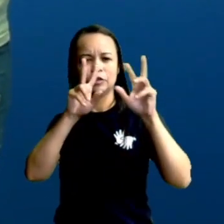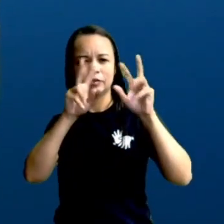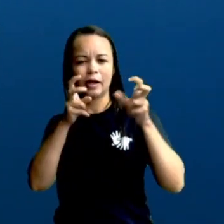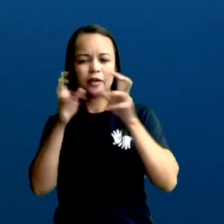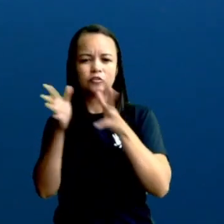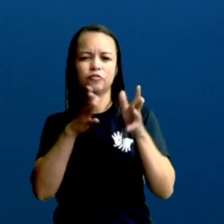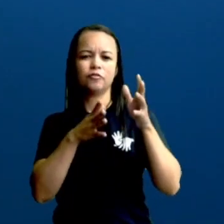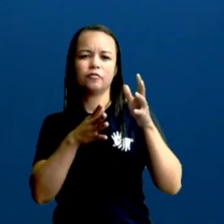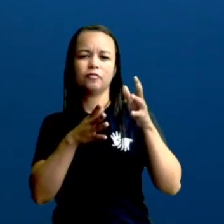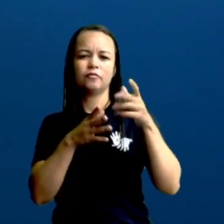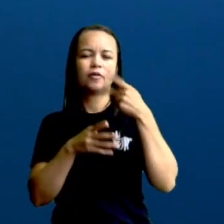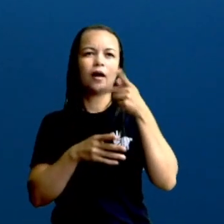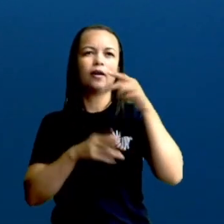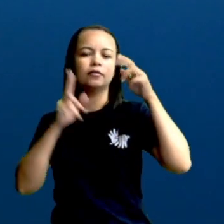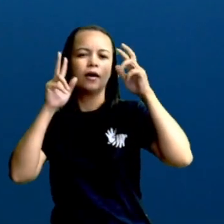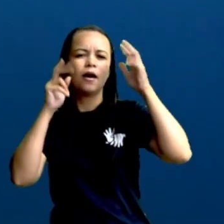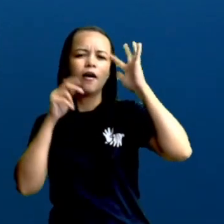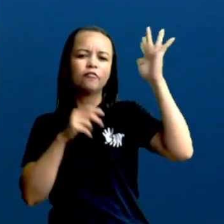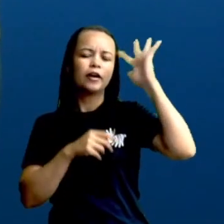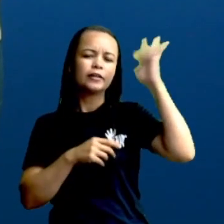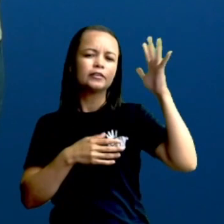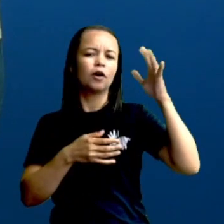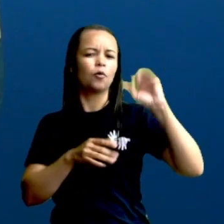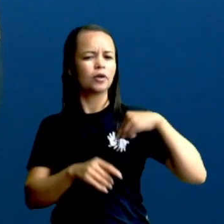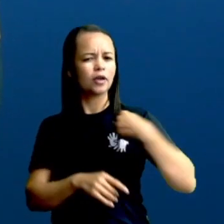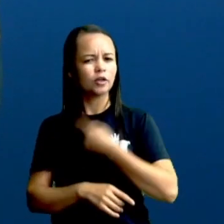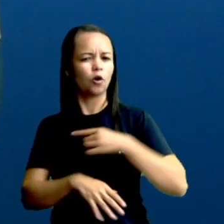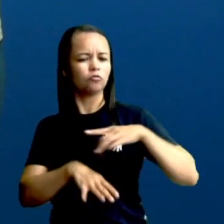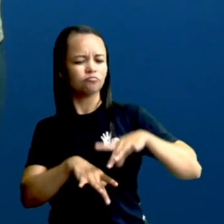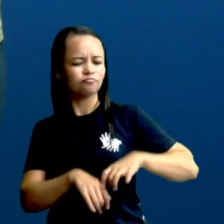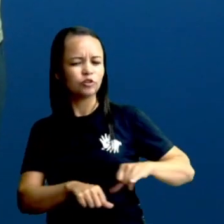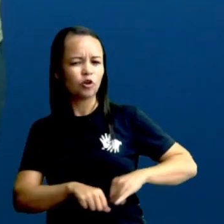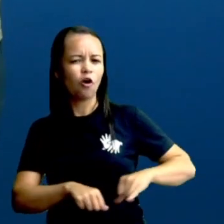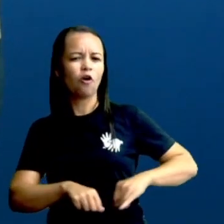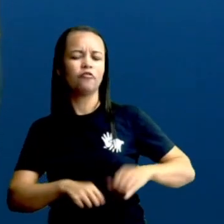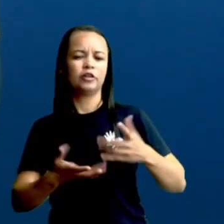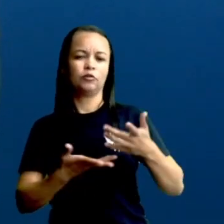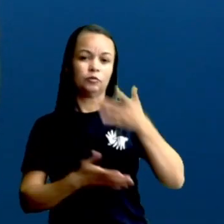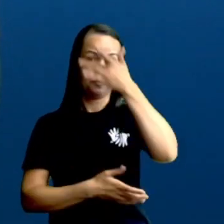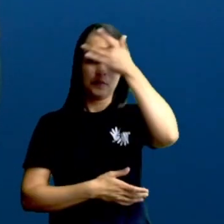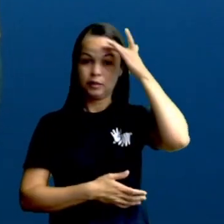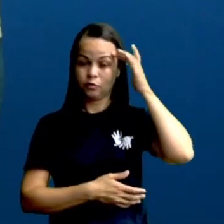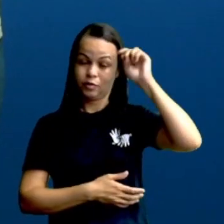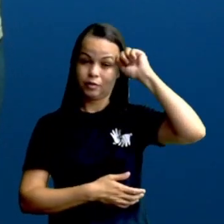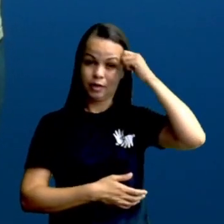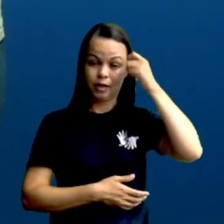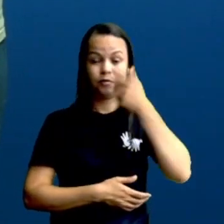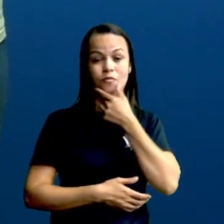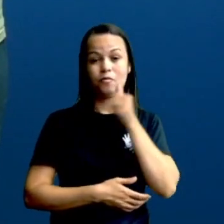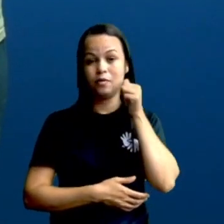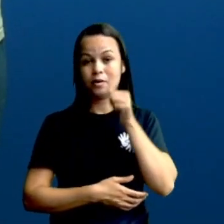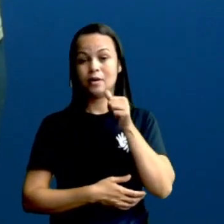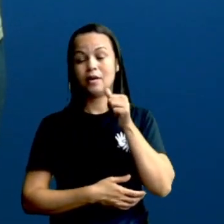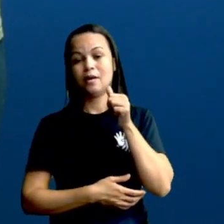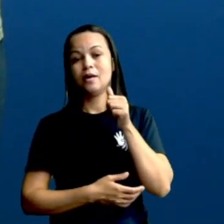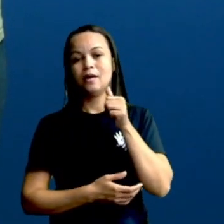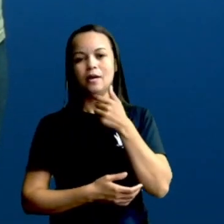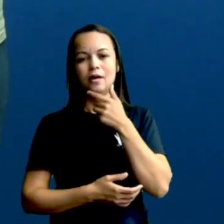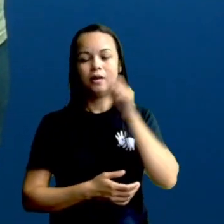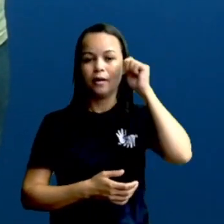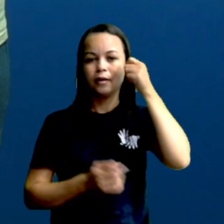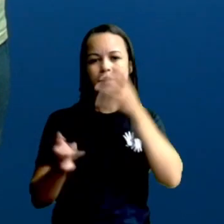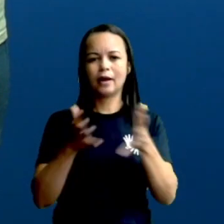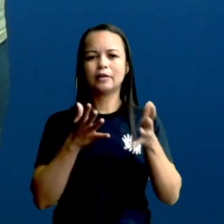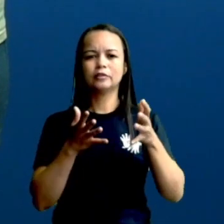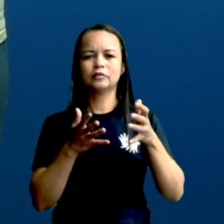da reflexão que a gente sofre muito, né, enquanto pessoa negro, negra, na aceitação de quem a gente é. Nós